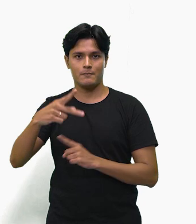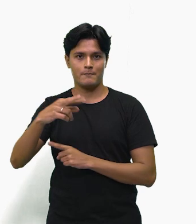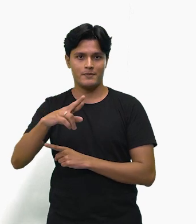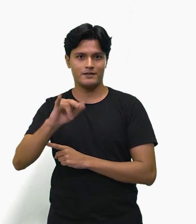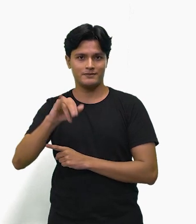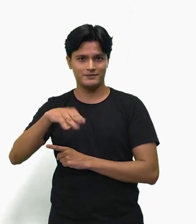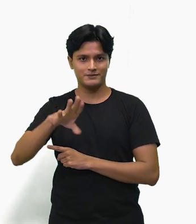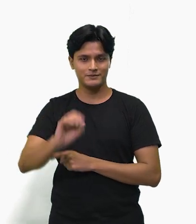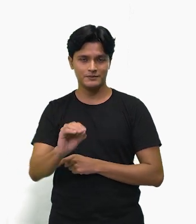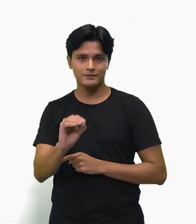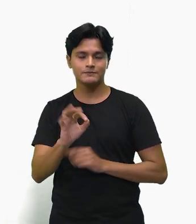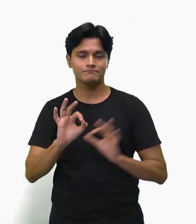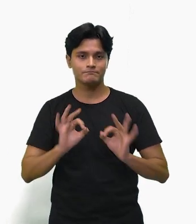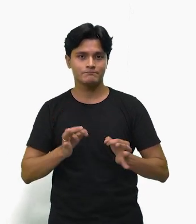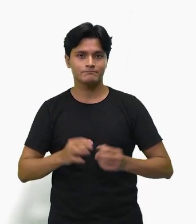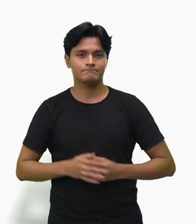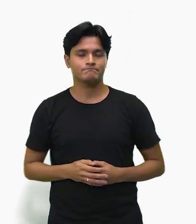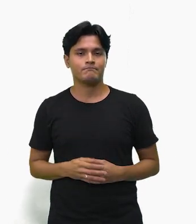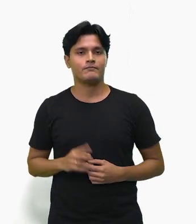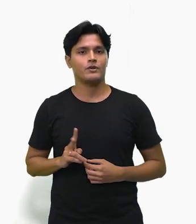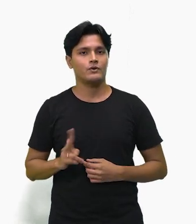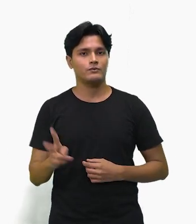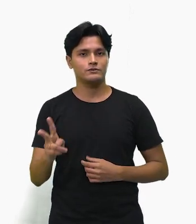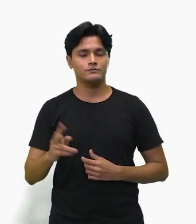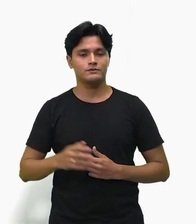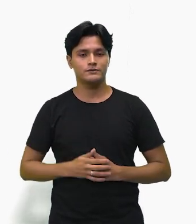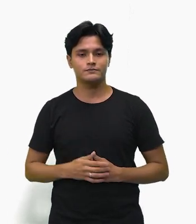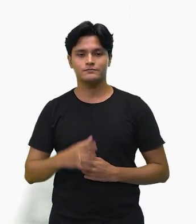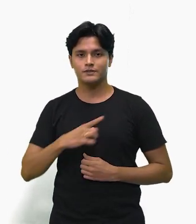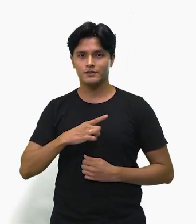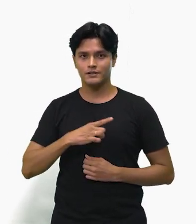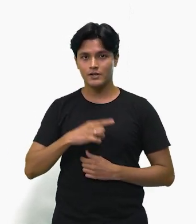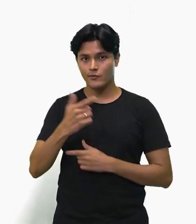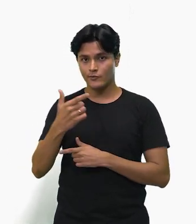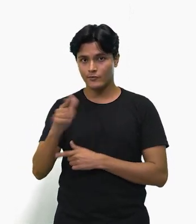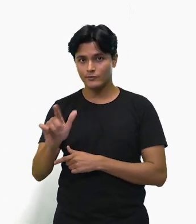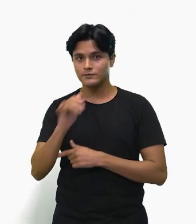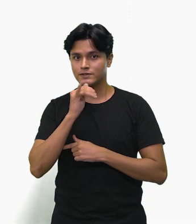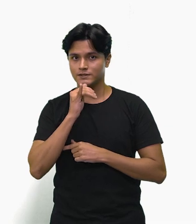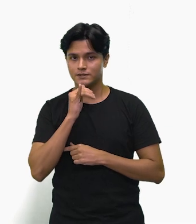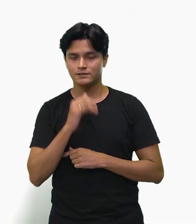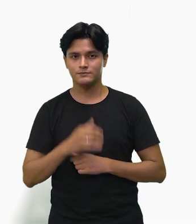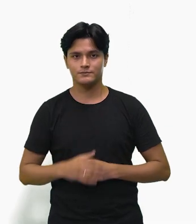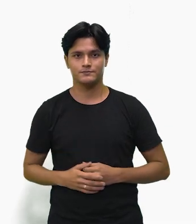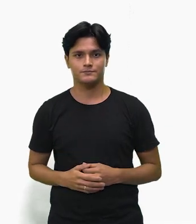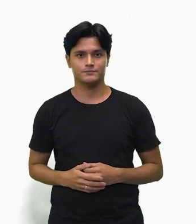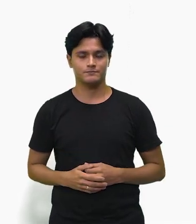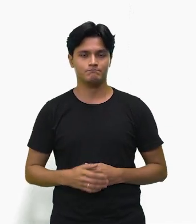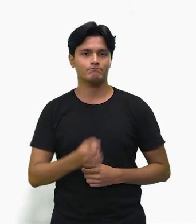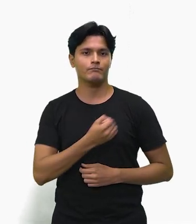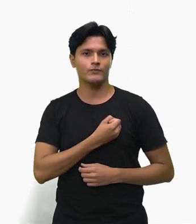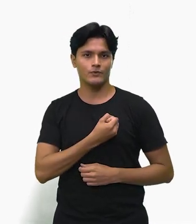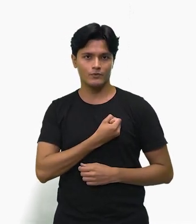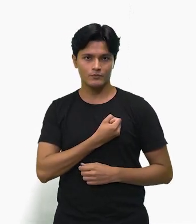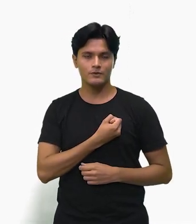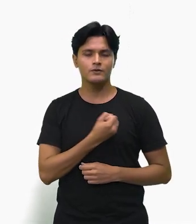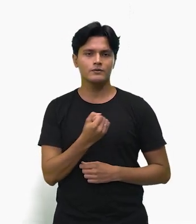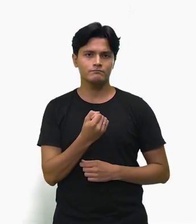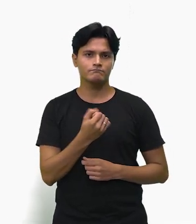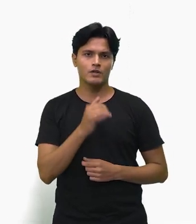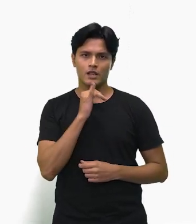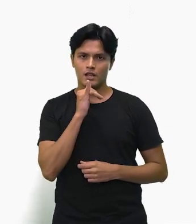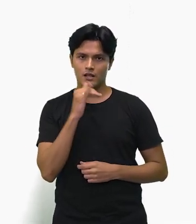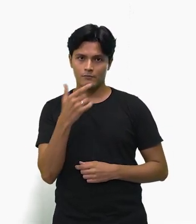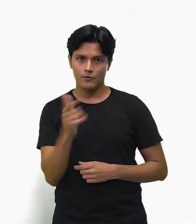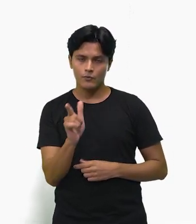número primo. Continuando, vamos aqui, ó, eu tenho mais um exemplo de número, tá, para que a gente